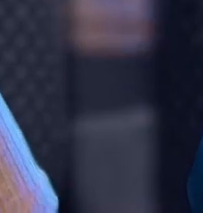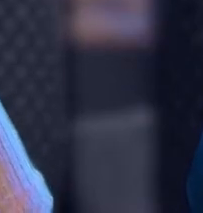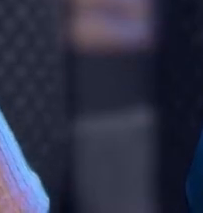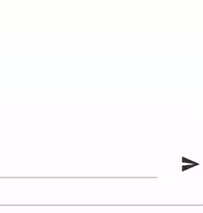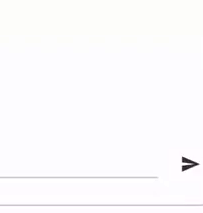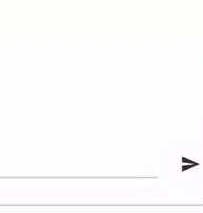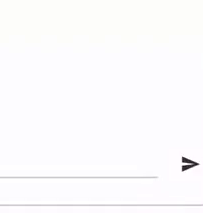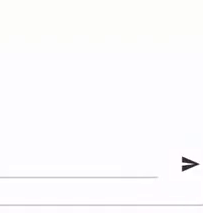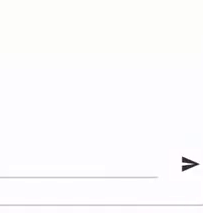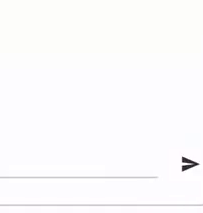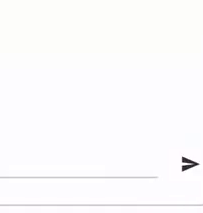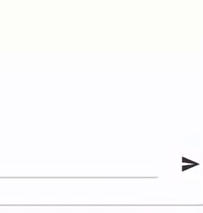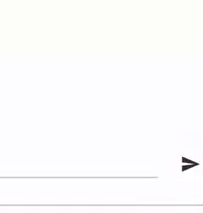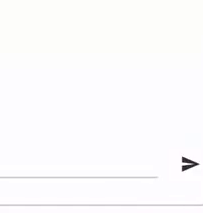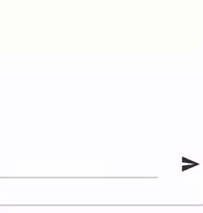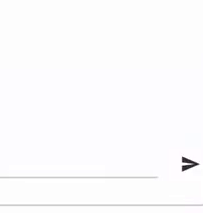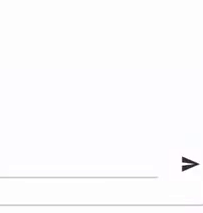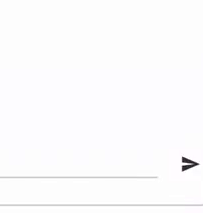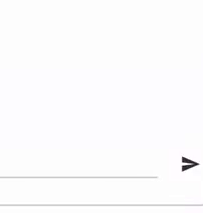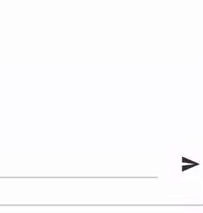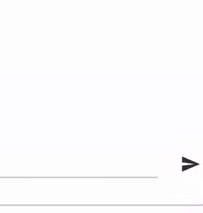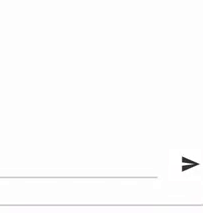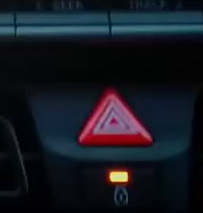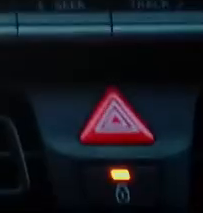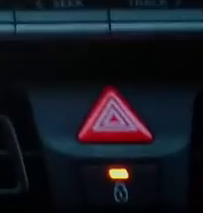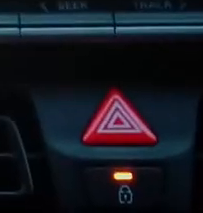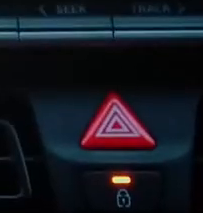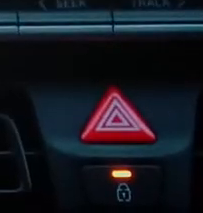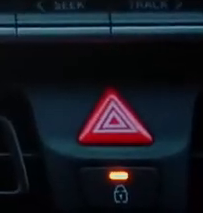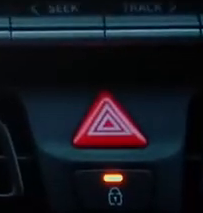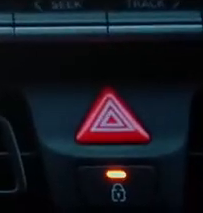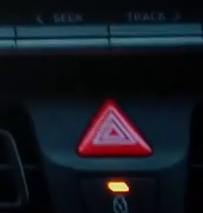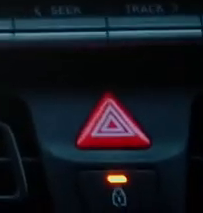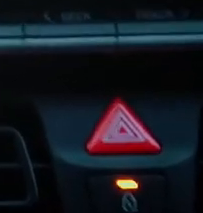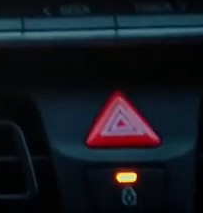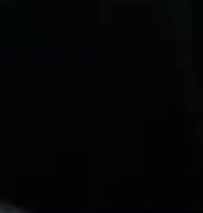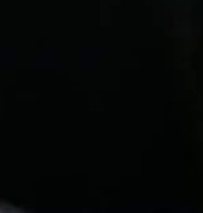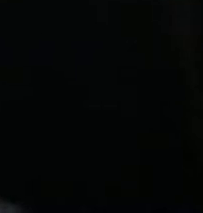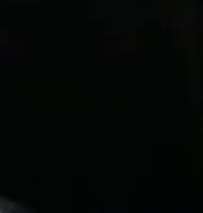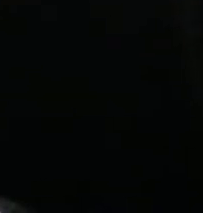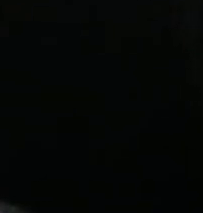expandindo as diferentes formas de contar e ouvir